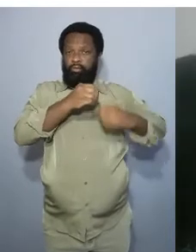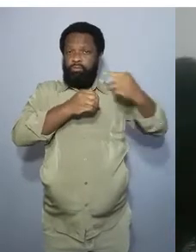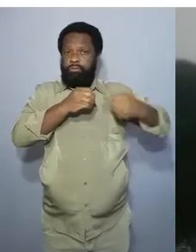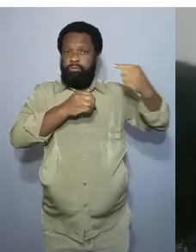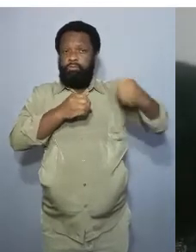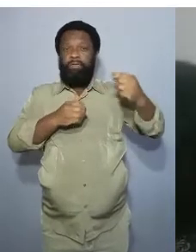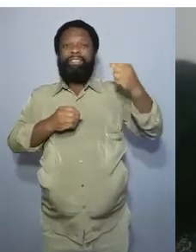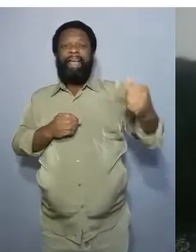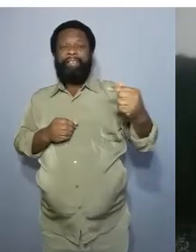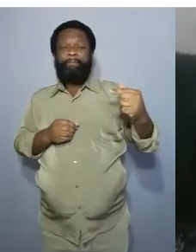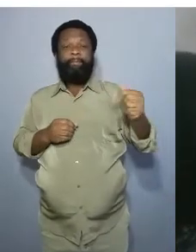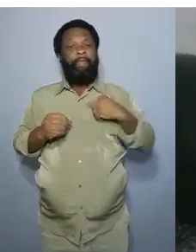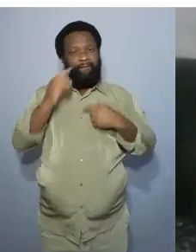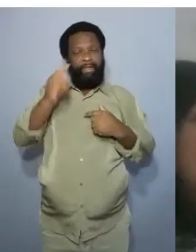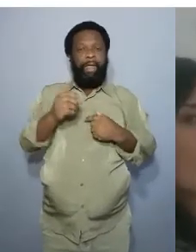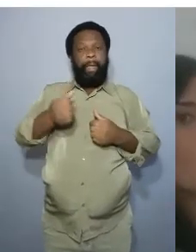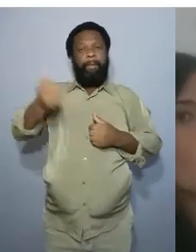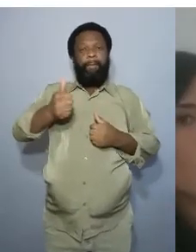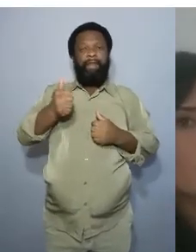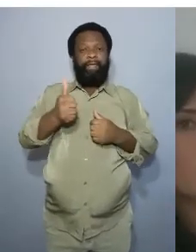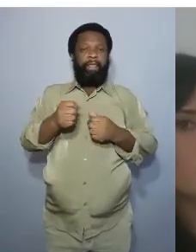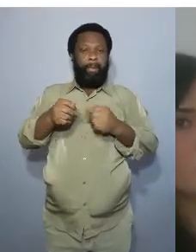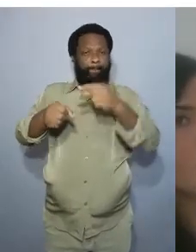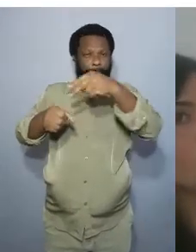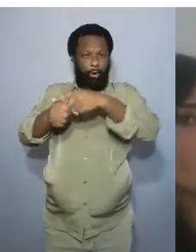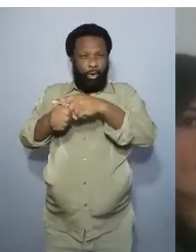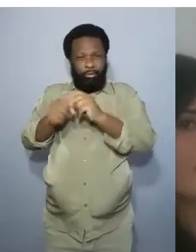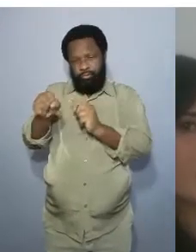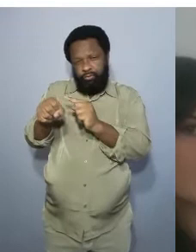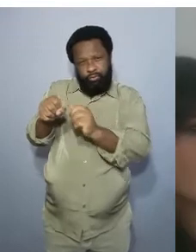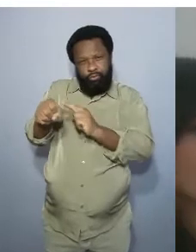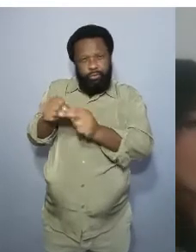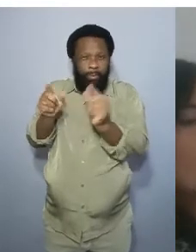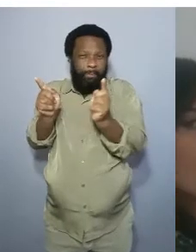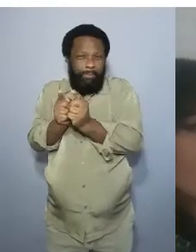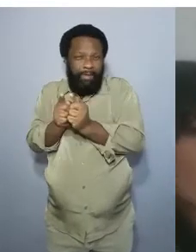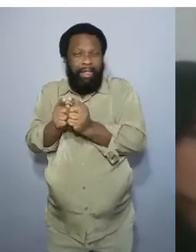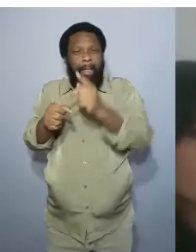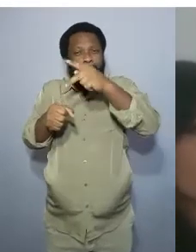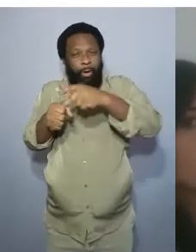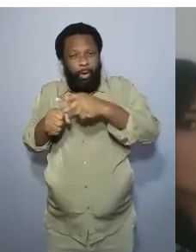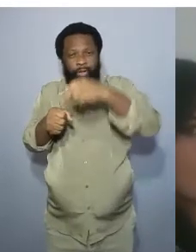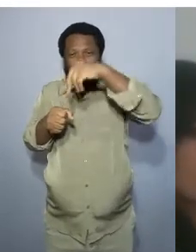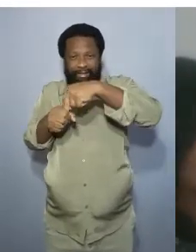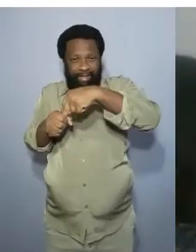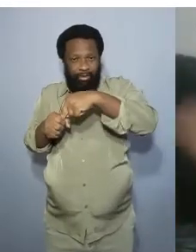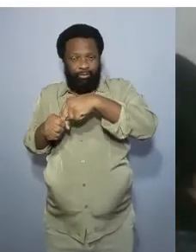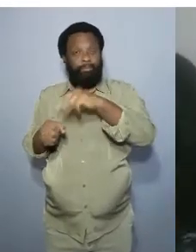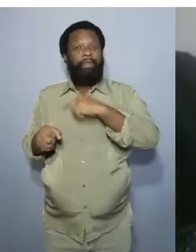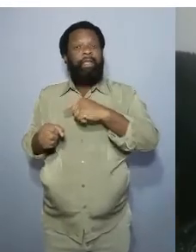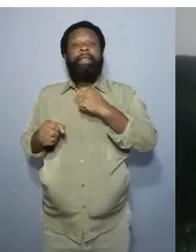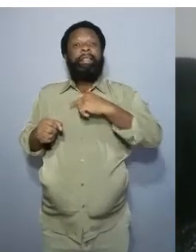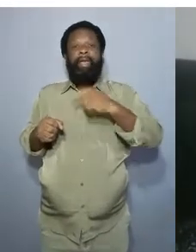representei a primeira camada. O núcleo continua igual, com prótons, tudo bem? Um núcleo bem pequenininho, com prótons dentro e